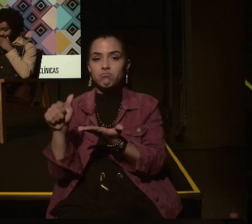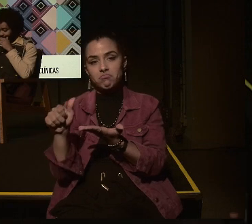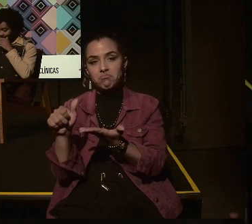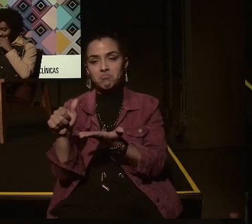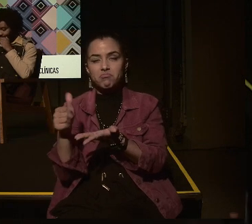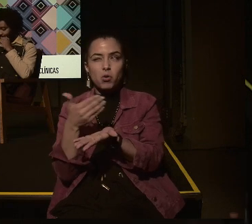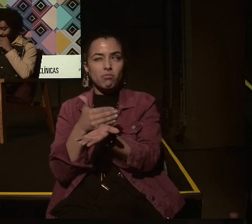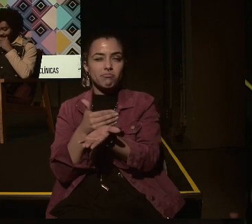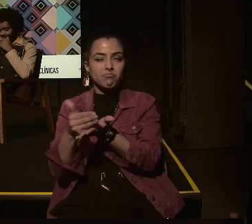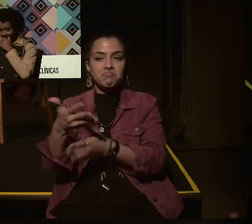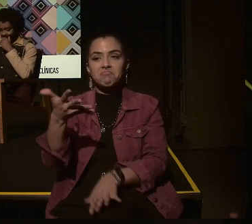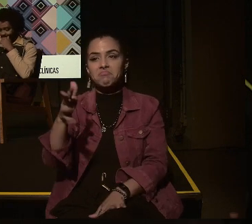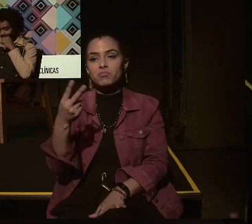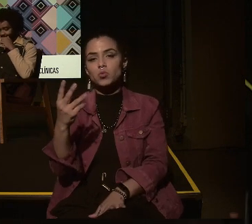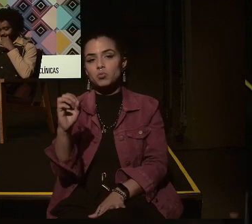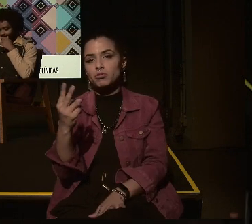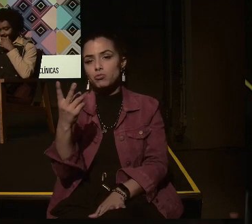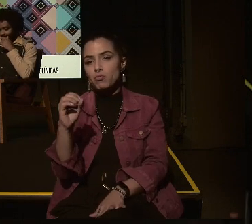de 2020,